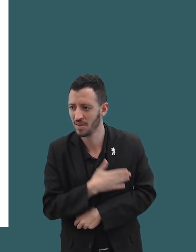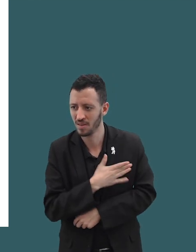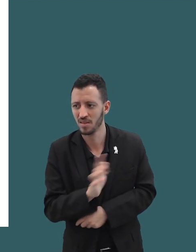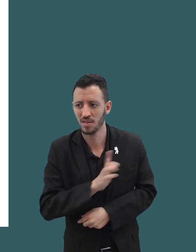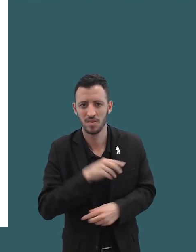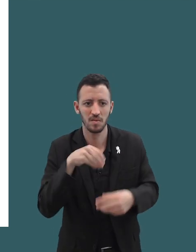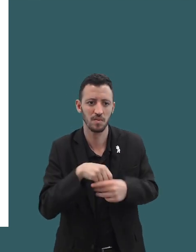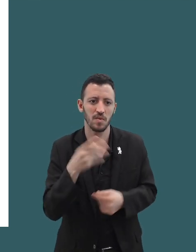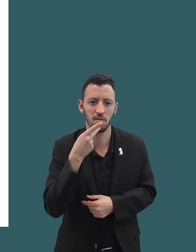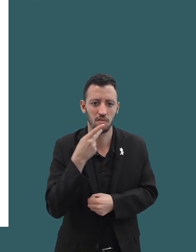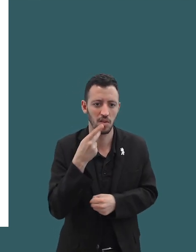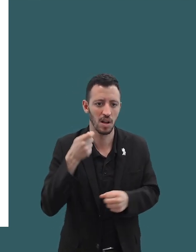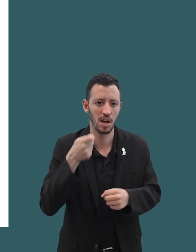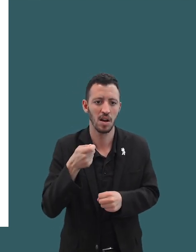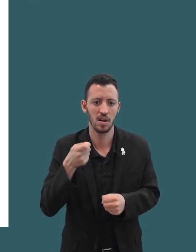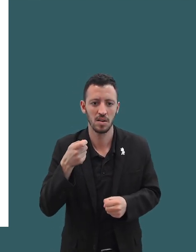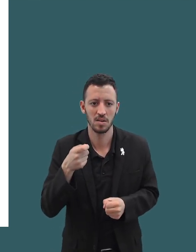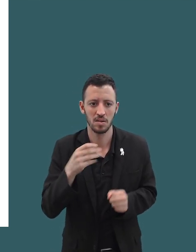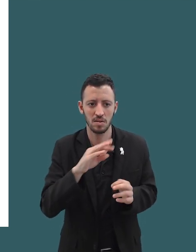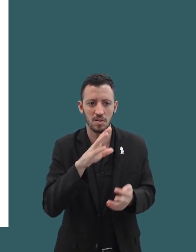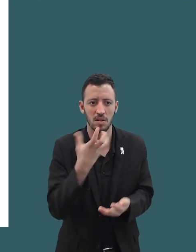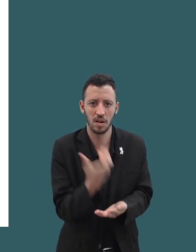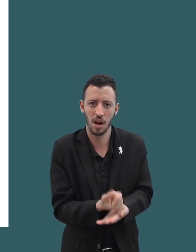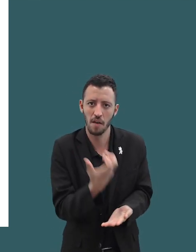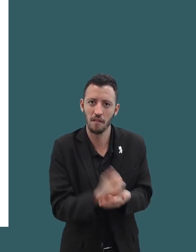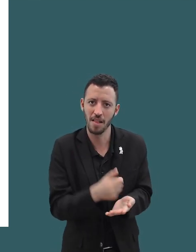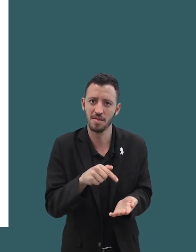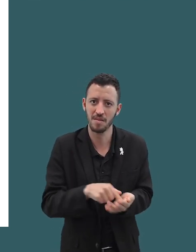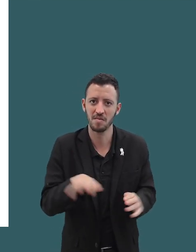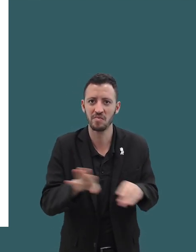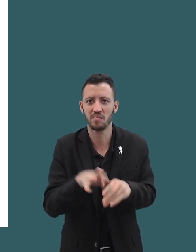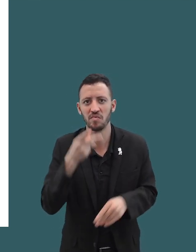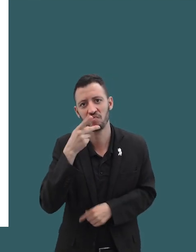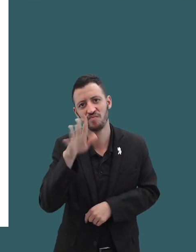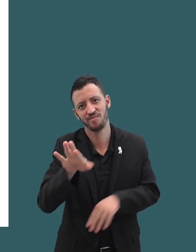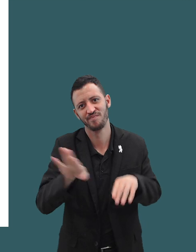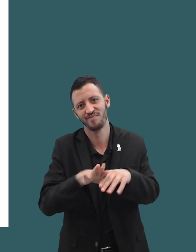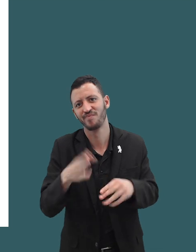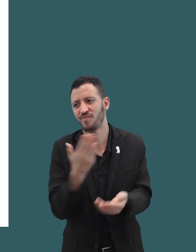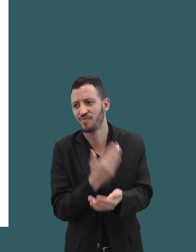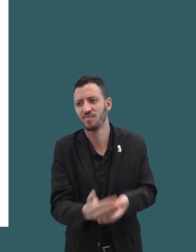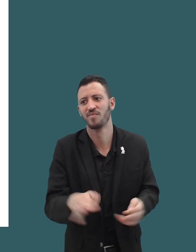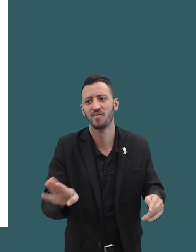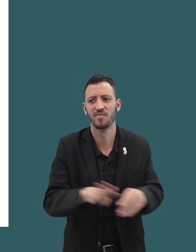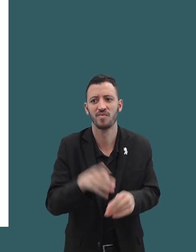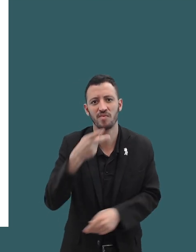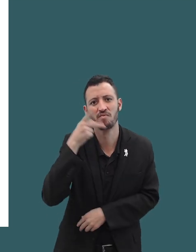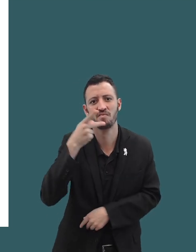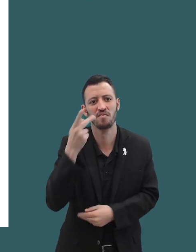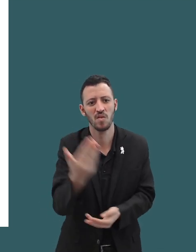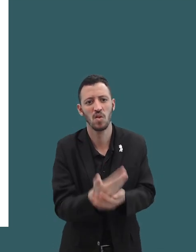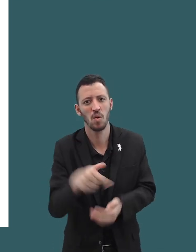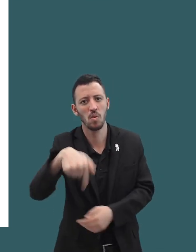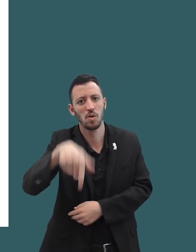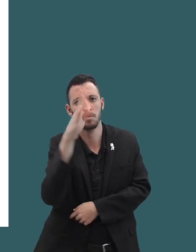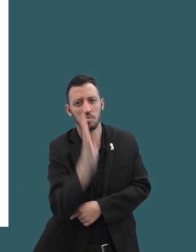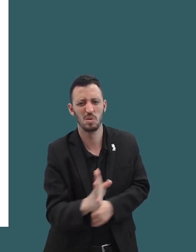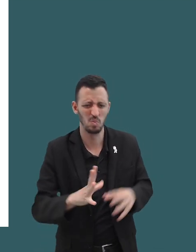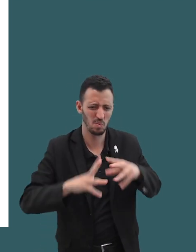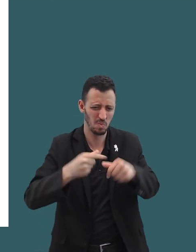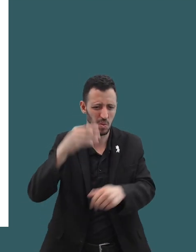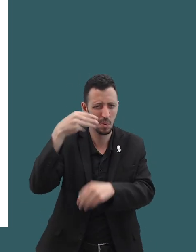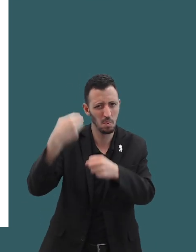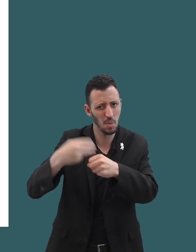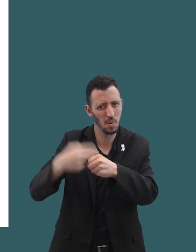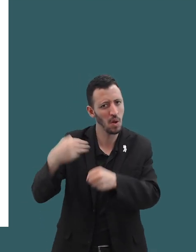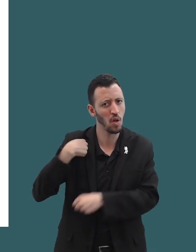até de ter depois gravada, se puder, é que, na verdade, como ela disse, muitas iniciativas acontecem nesse Brasil inteiro, nos